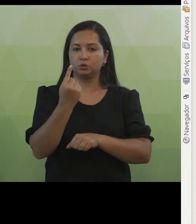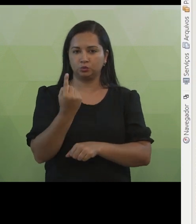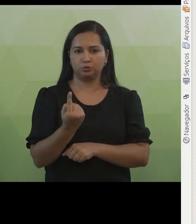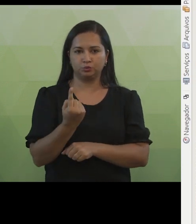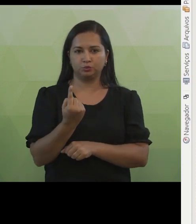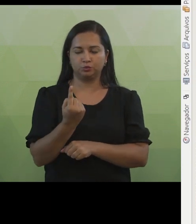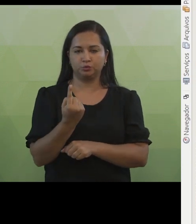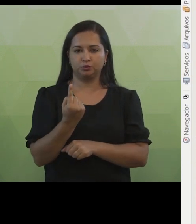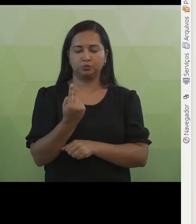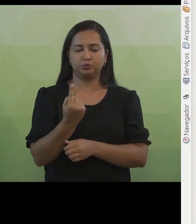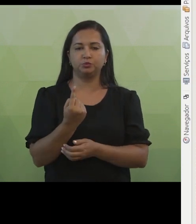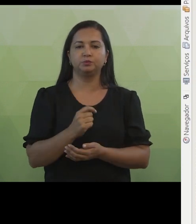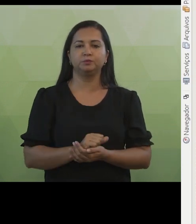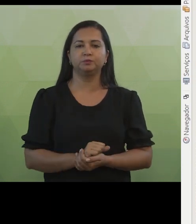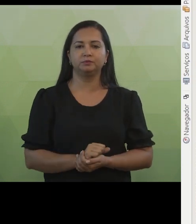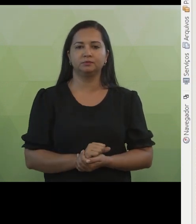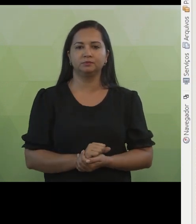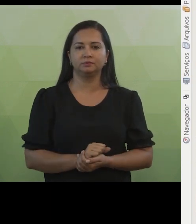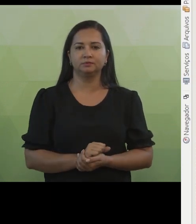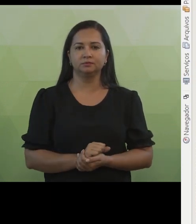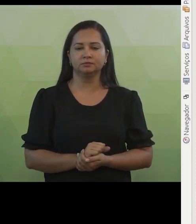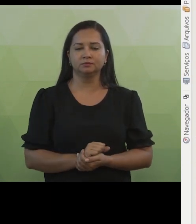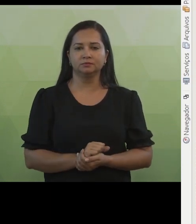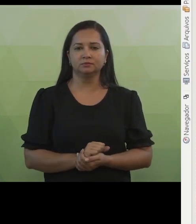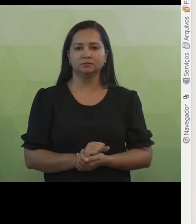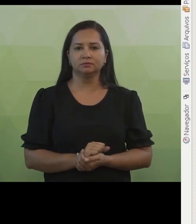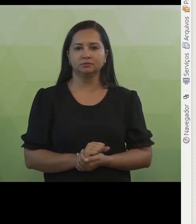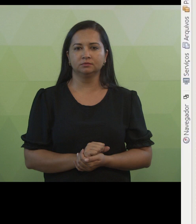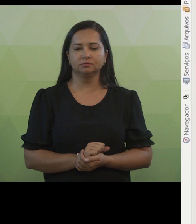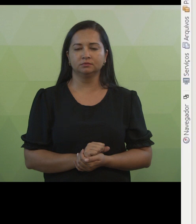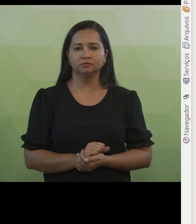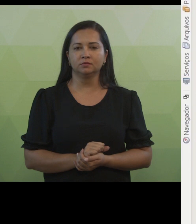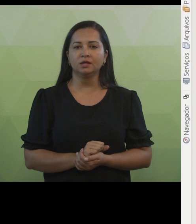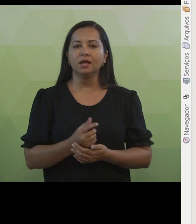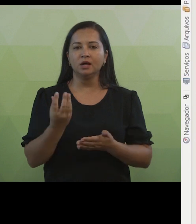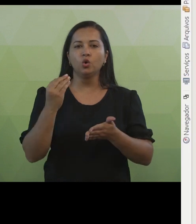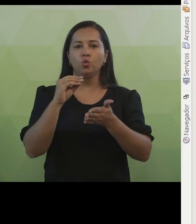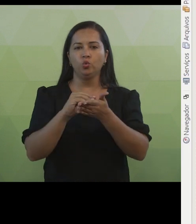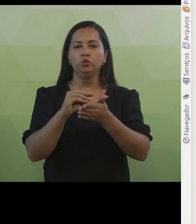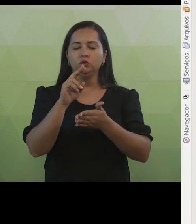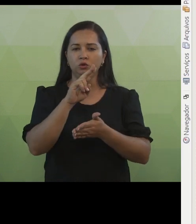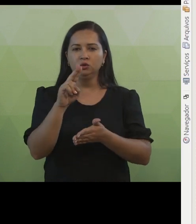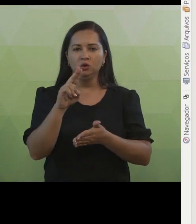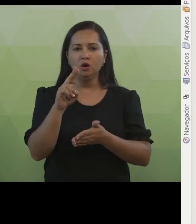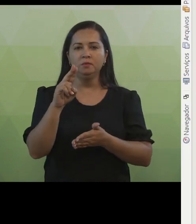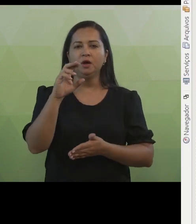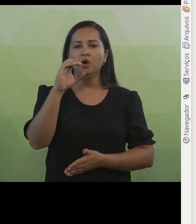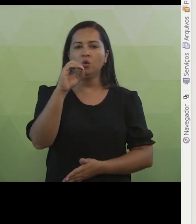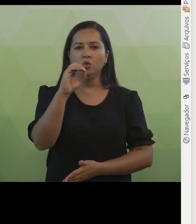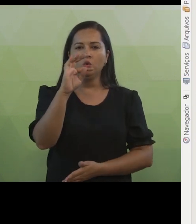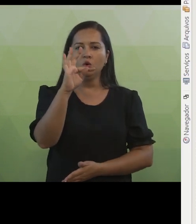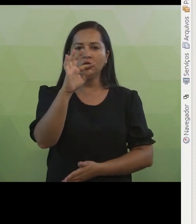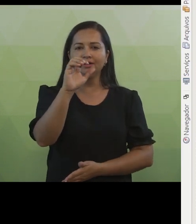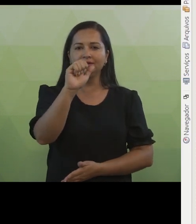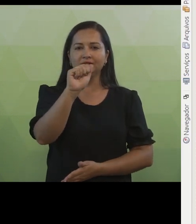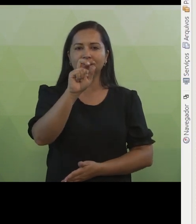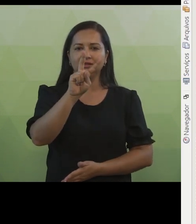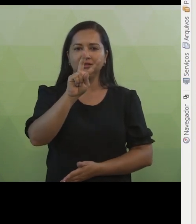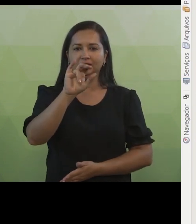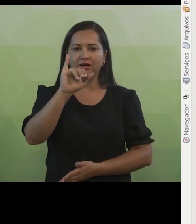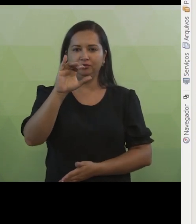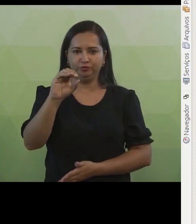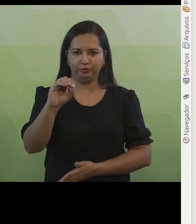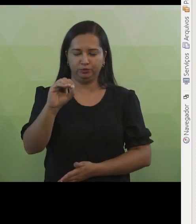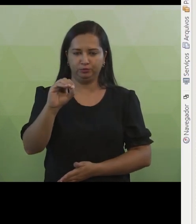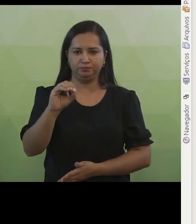objeto da classe gerente. Atribuí o nome Otávio para esse gerente1 e